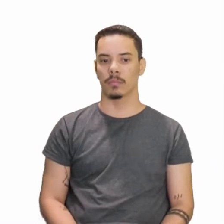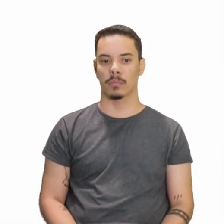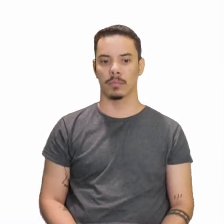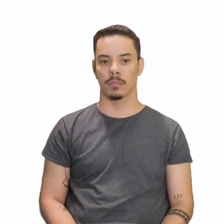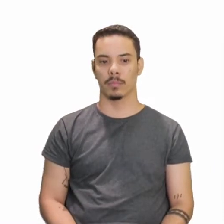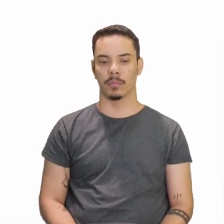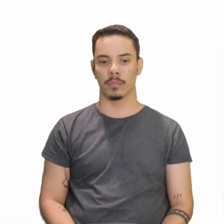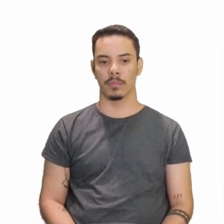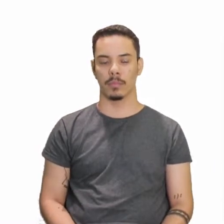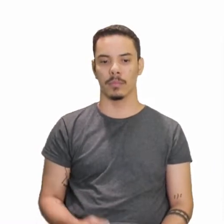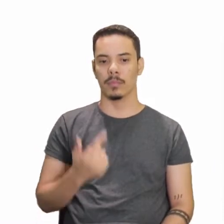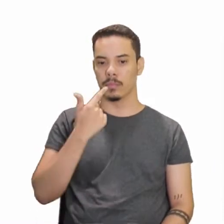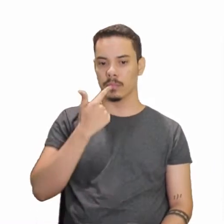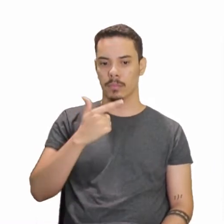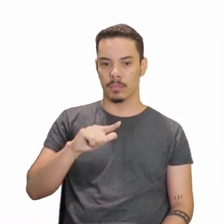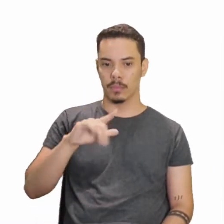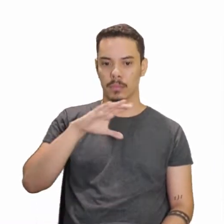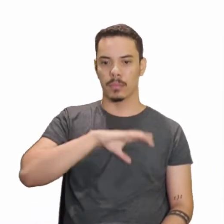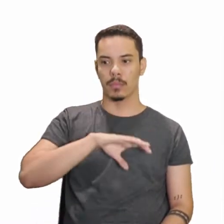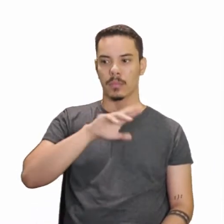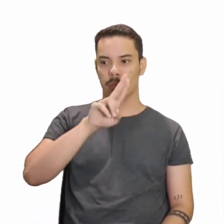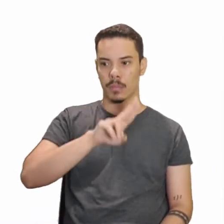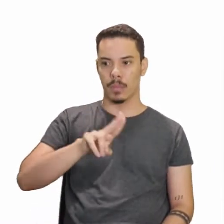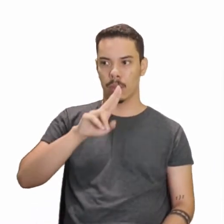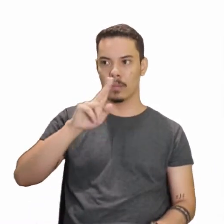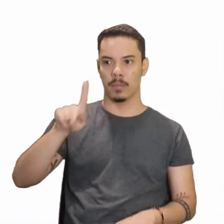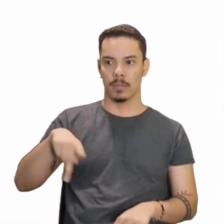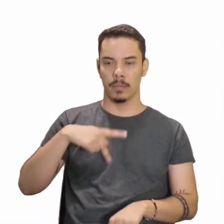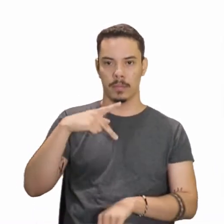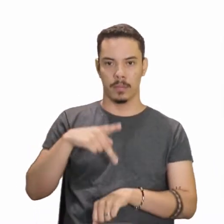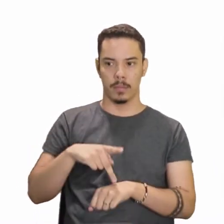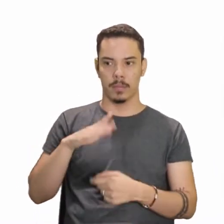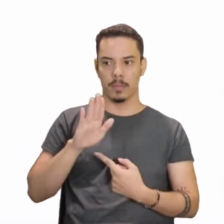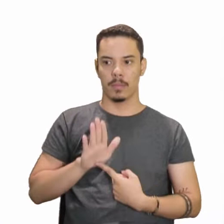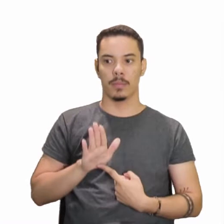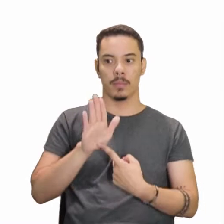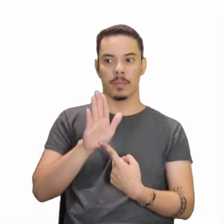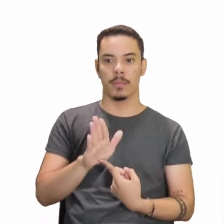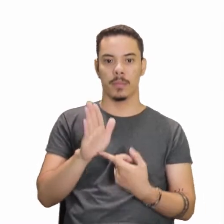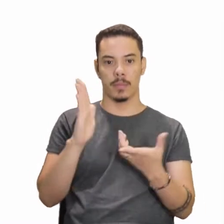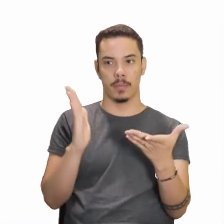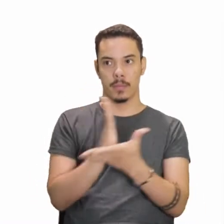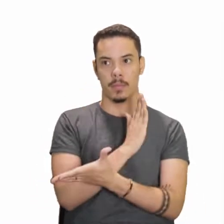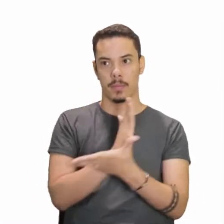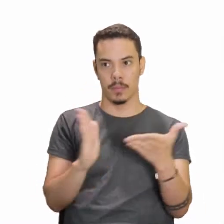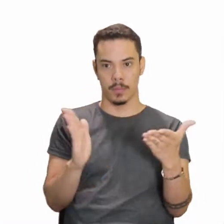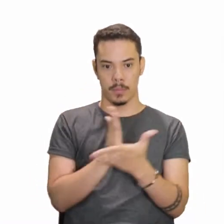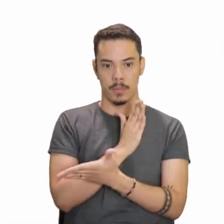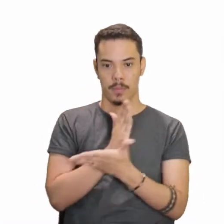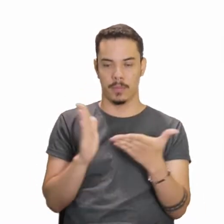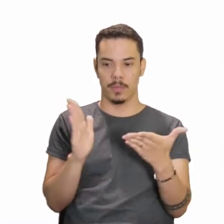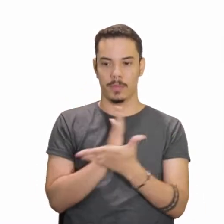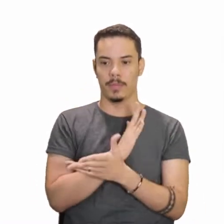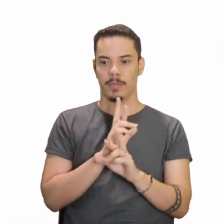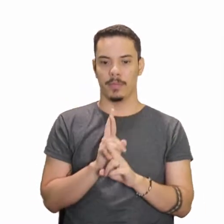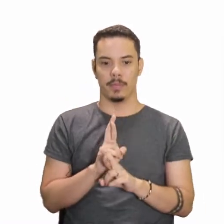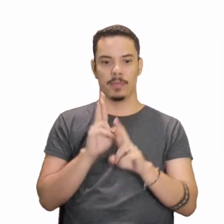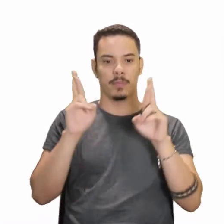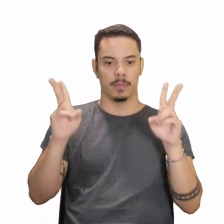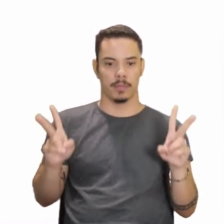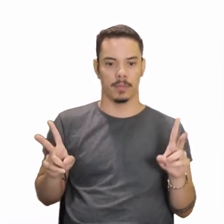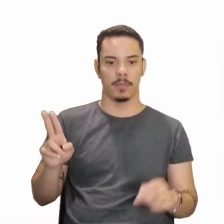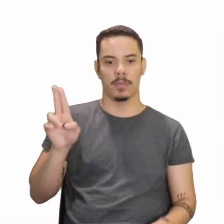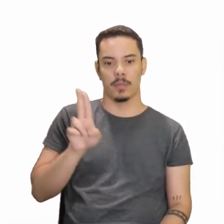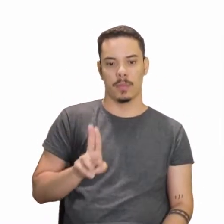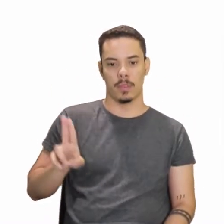Bom, então a língua portuguesa usada nesses países apresenta algumas diferenças à